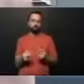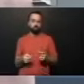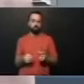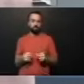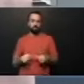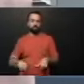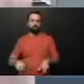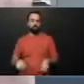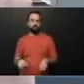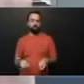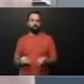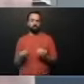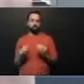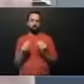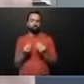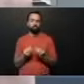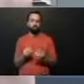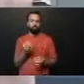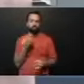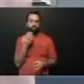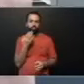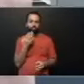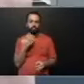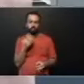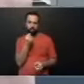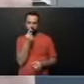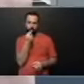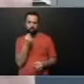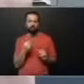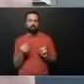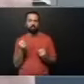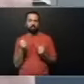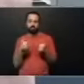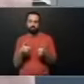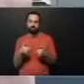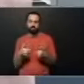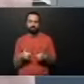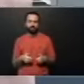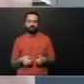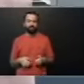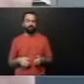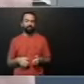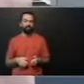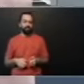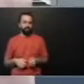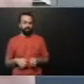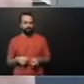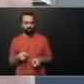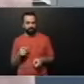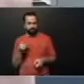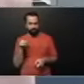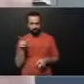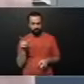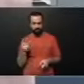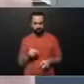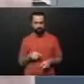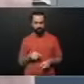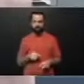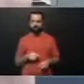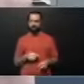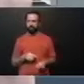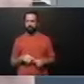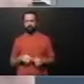muito gostosa. Quem for fazer essa receita, depois fale para sua professora se ficou gostosa, ok?